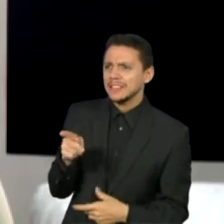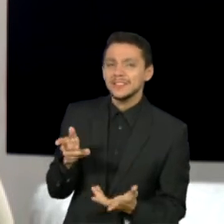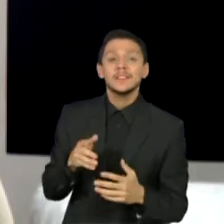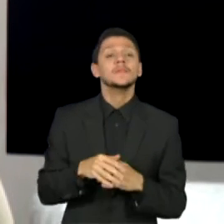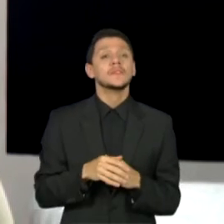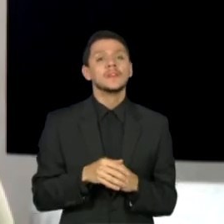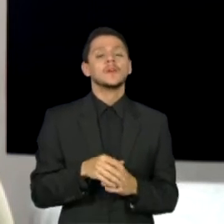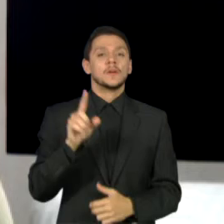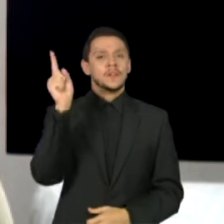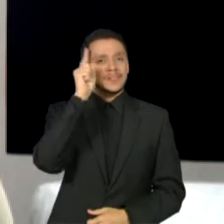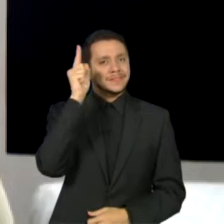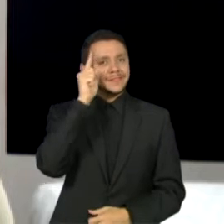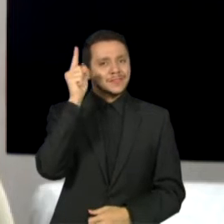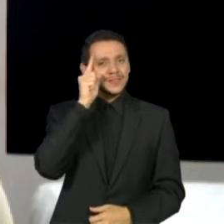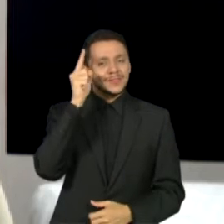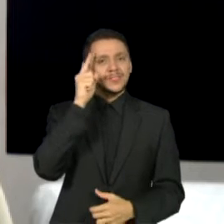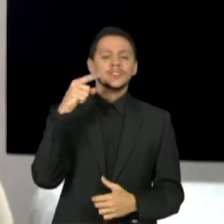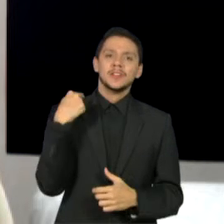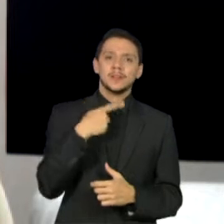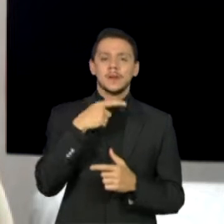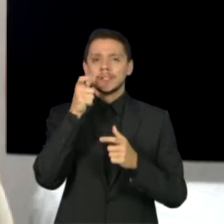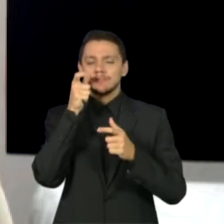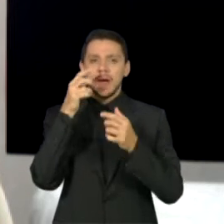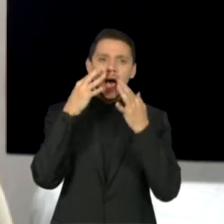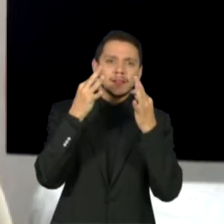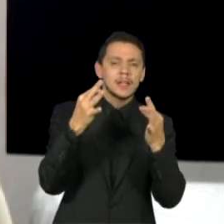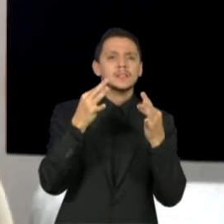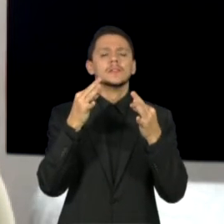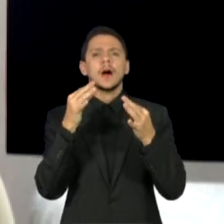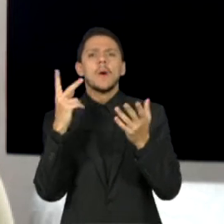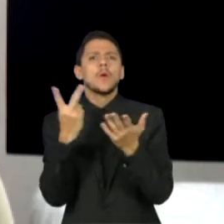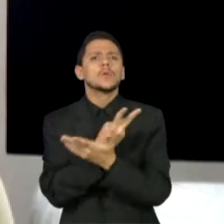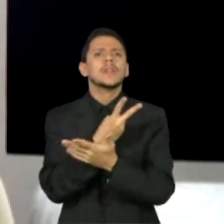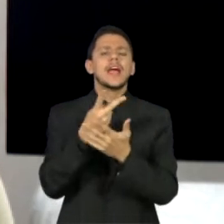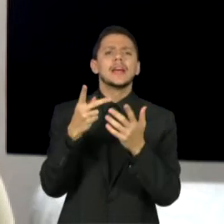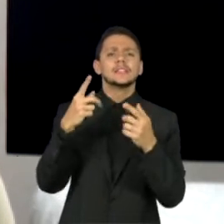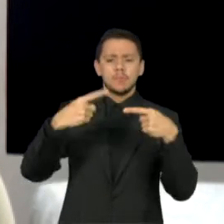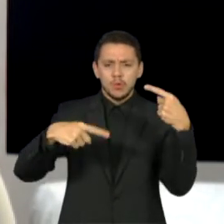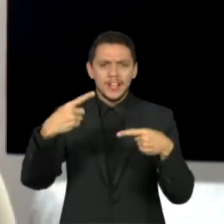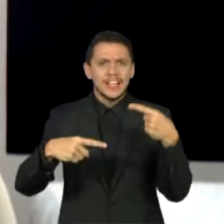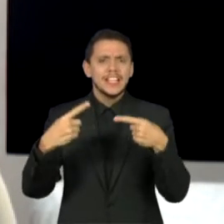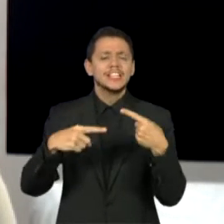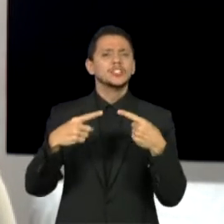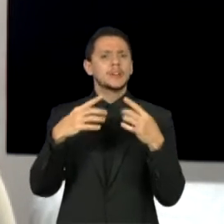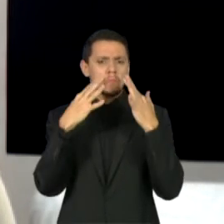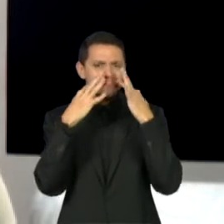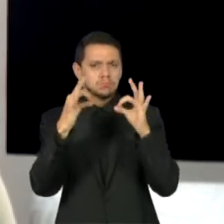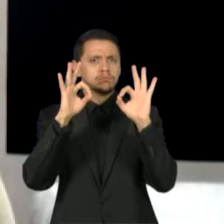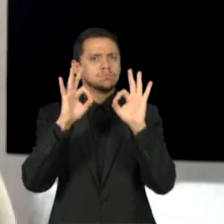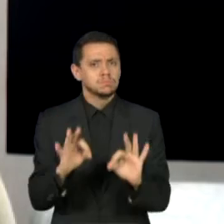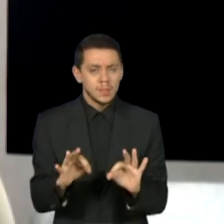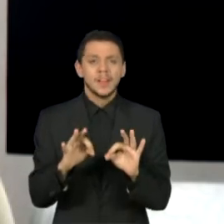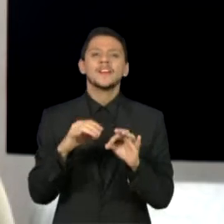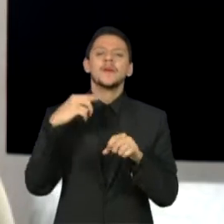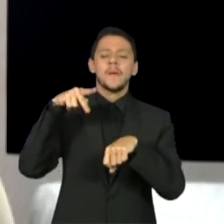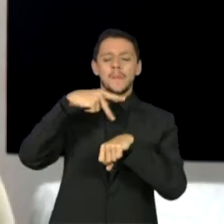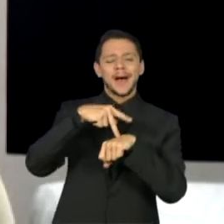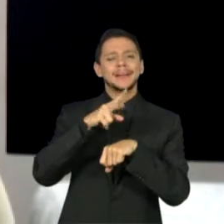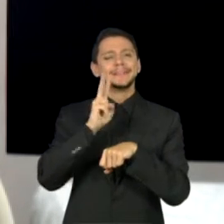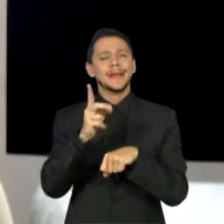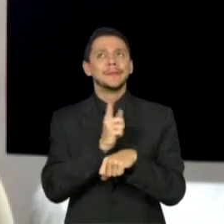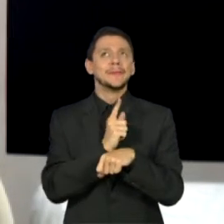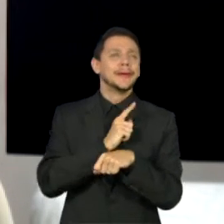nosso cotidiano, né? Tá sempre ligado aos fatos políticos, ao que está acontecendo. E como o nosso país é bem animado, eu sempre